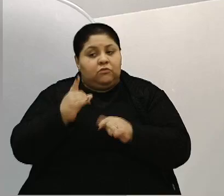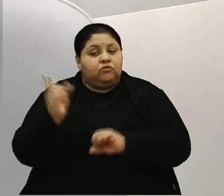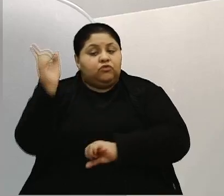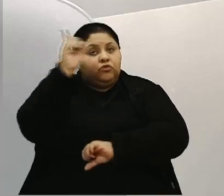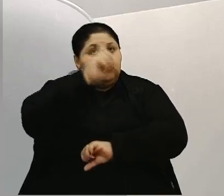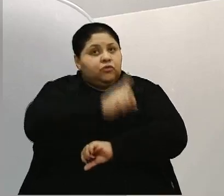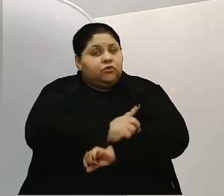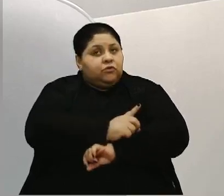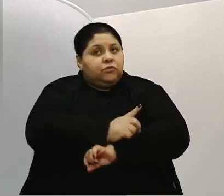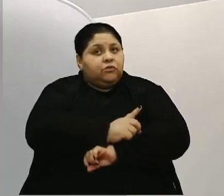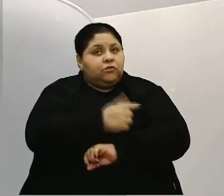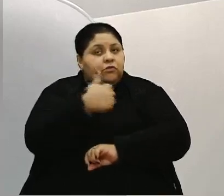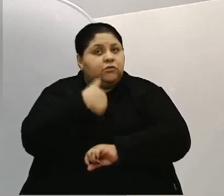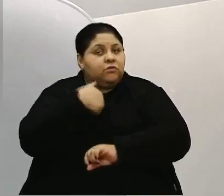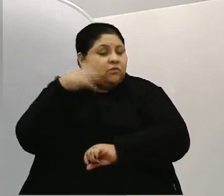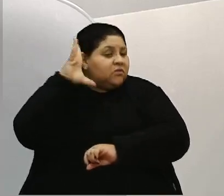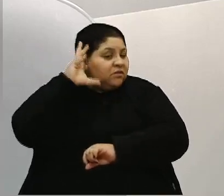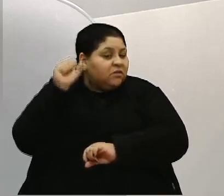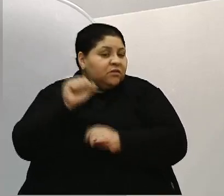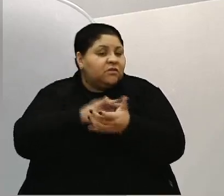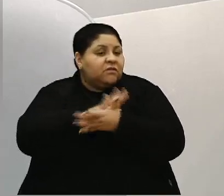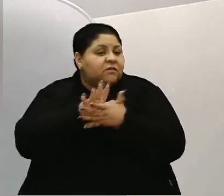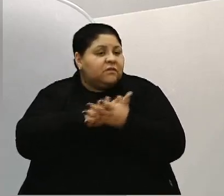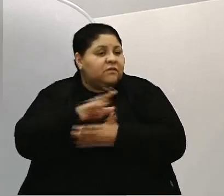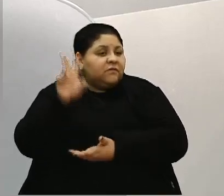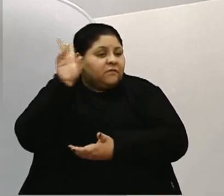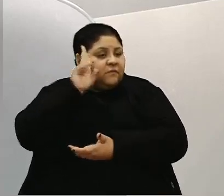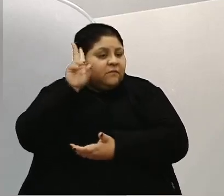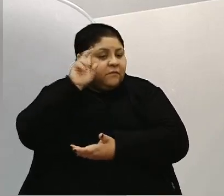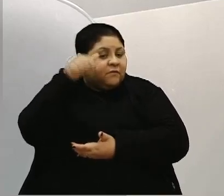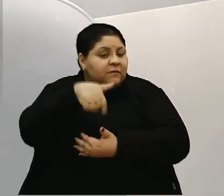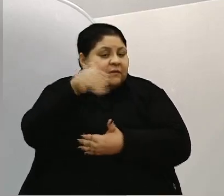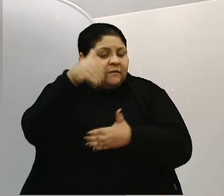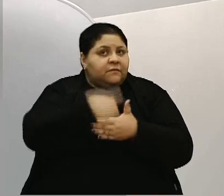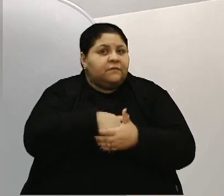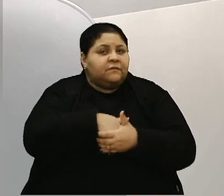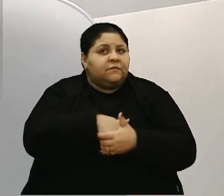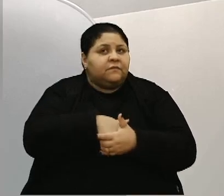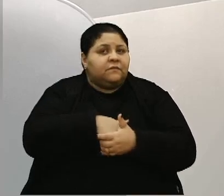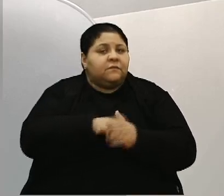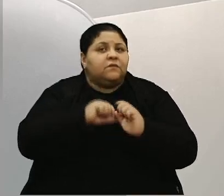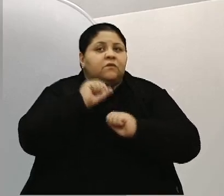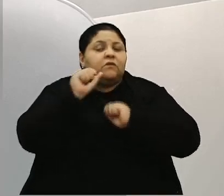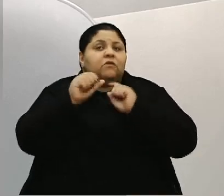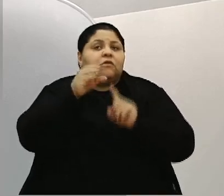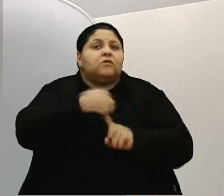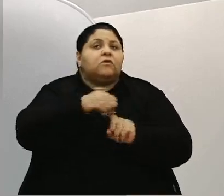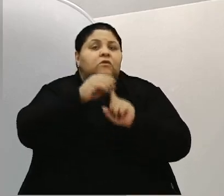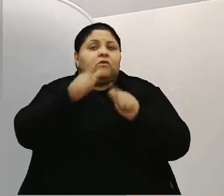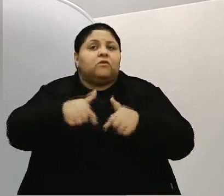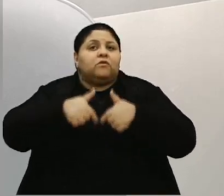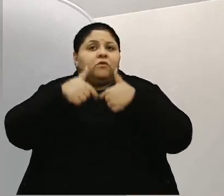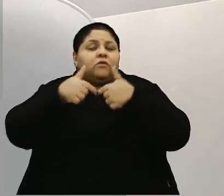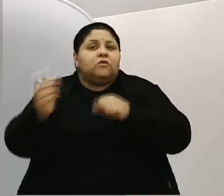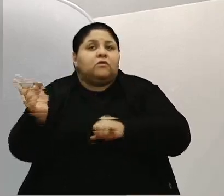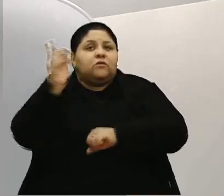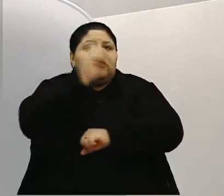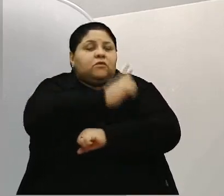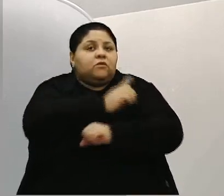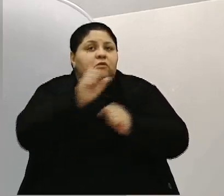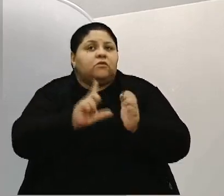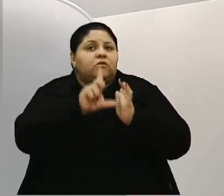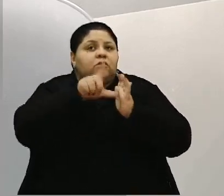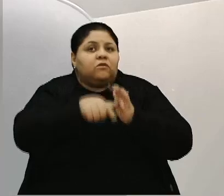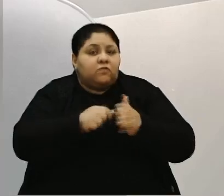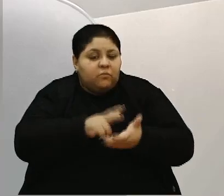dias eu não escuto ninguém lembrar aqui dentro qual é a primeira atividade do dia depois que a gente